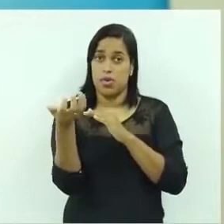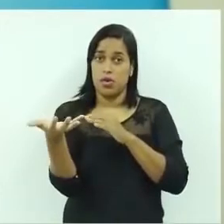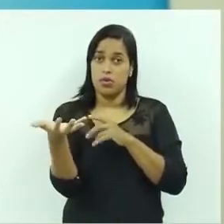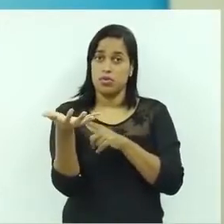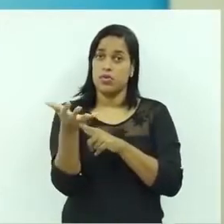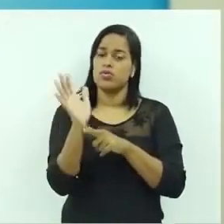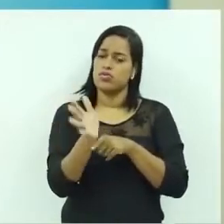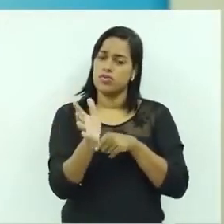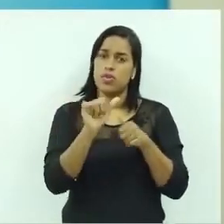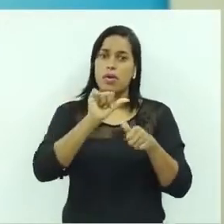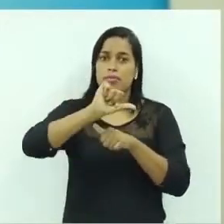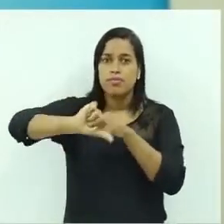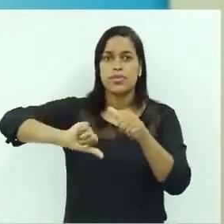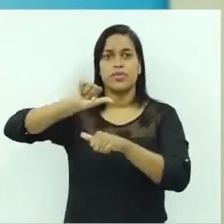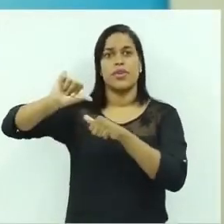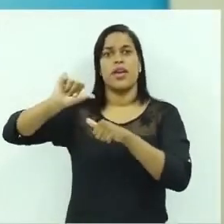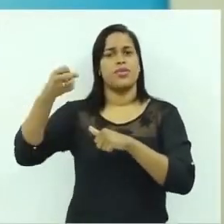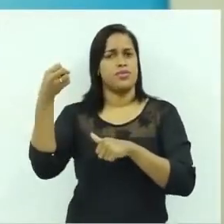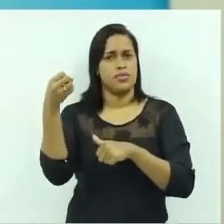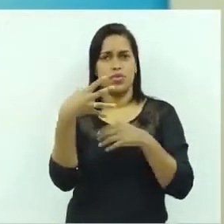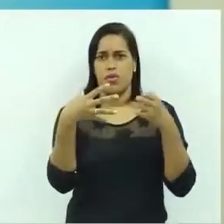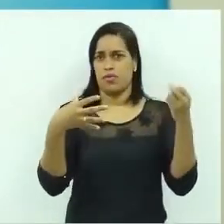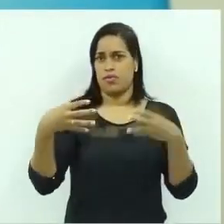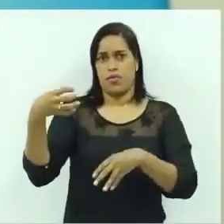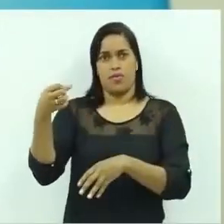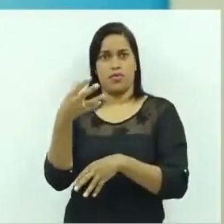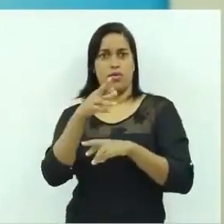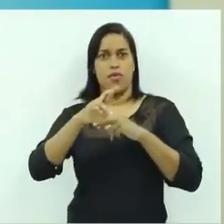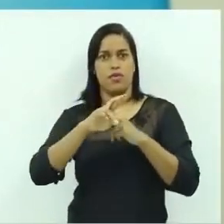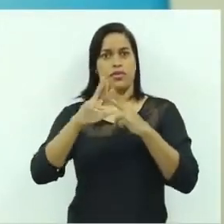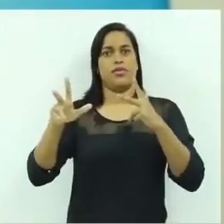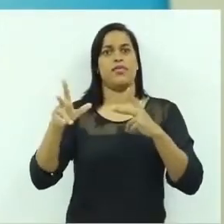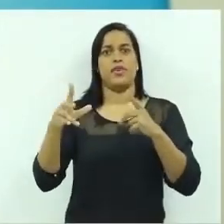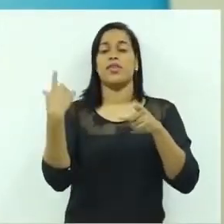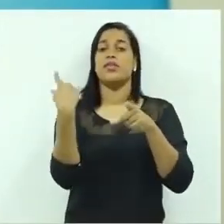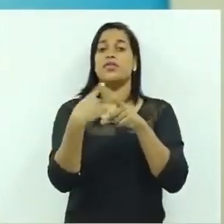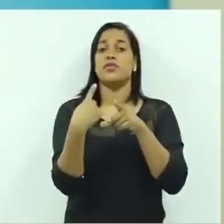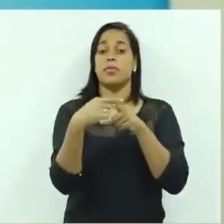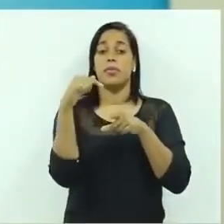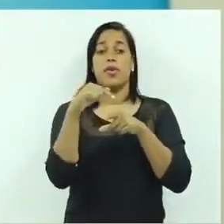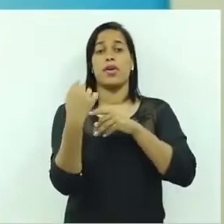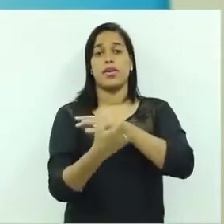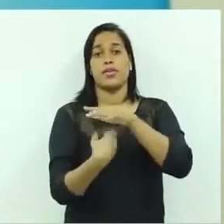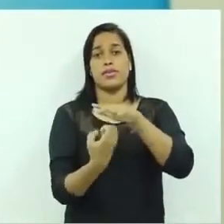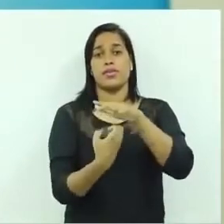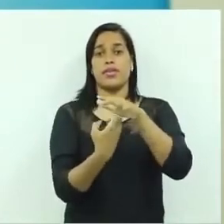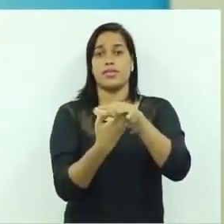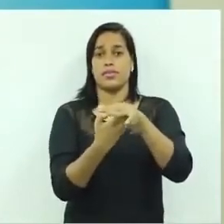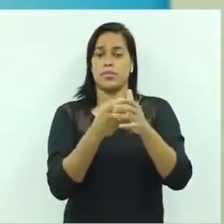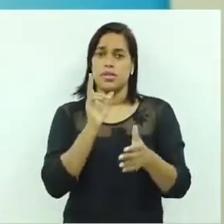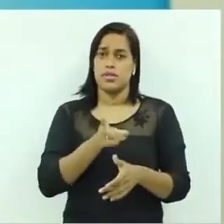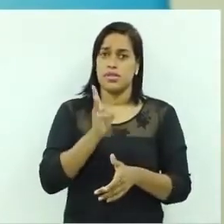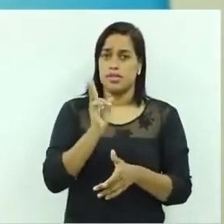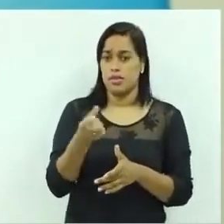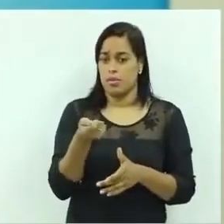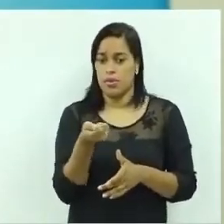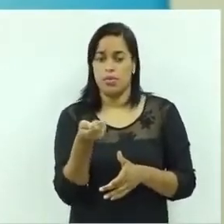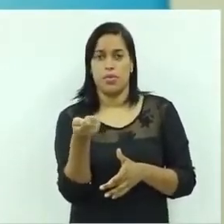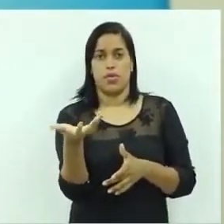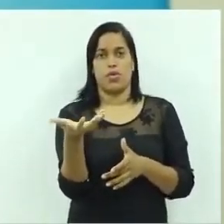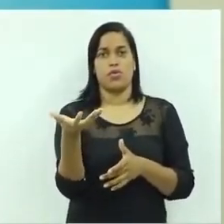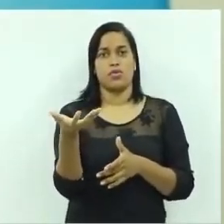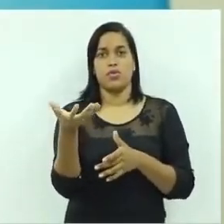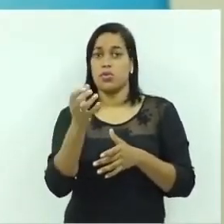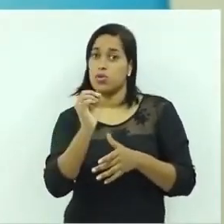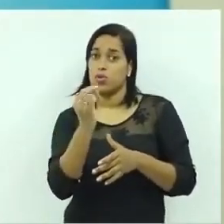eles mudaram, eles se tornaram cada vez mais inovadores, diferentes. E por que essas empresas lançam sempre produtos